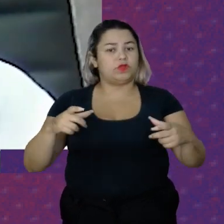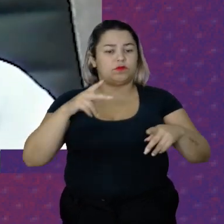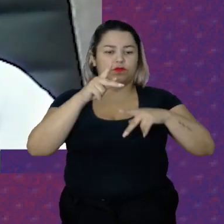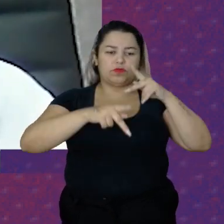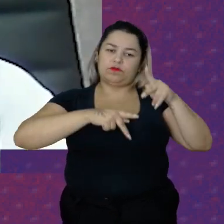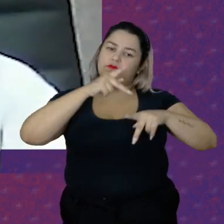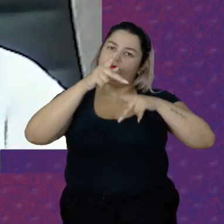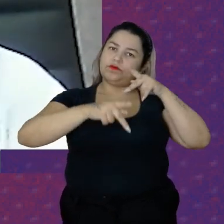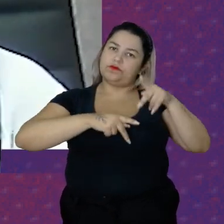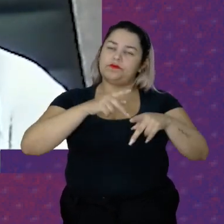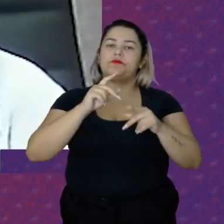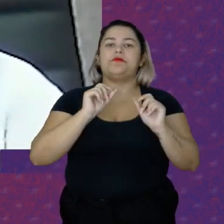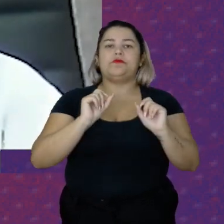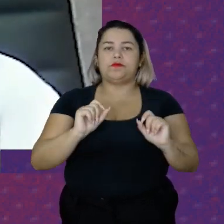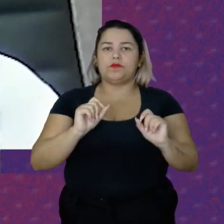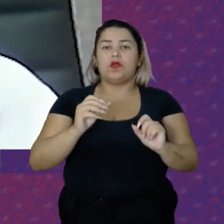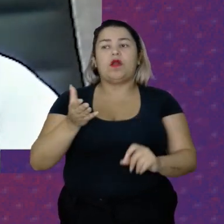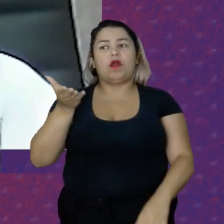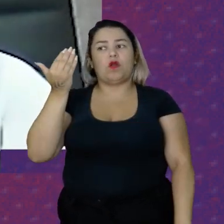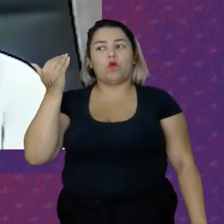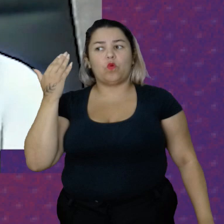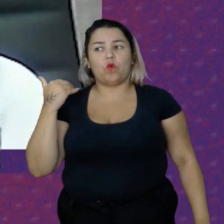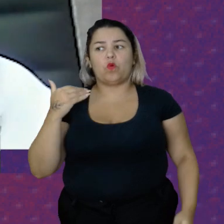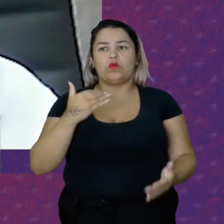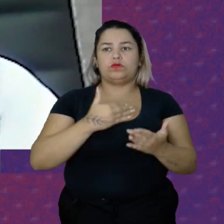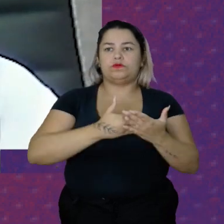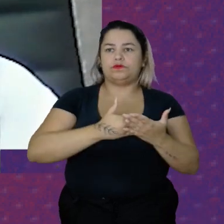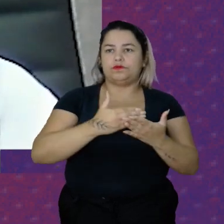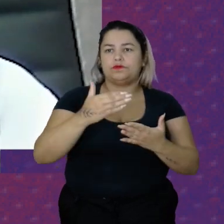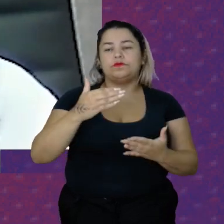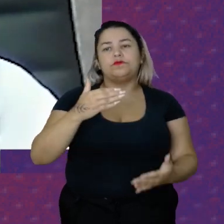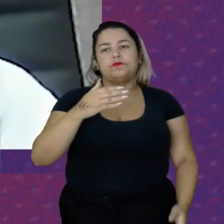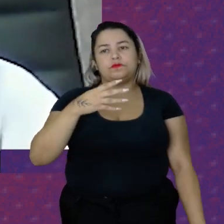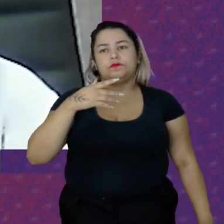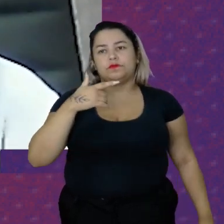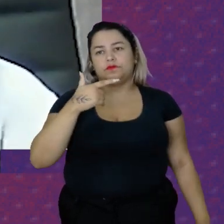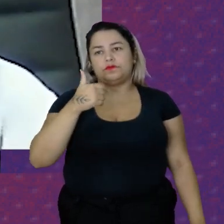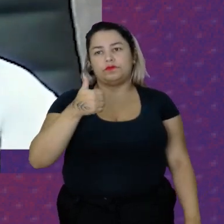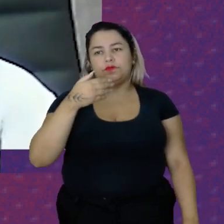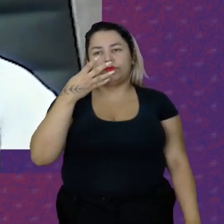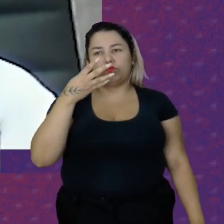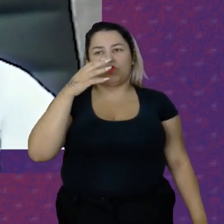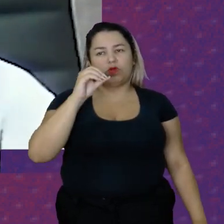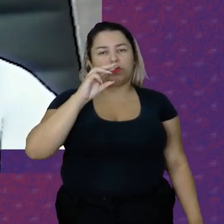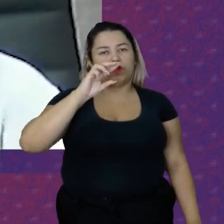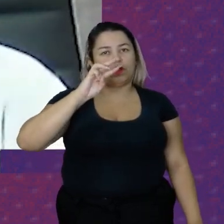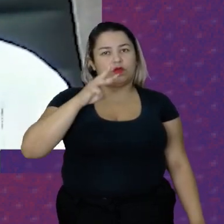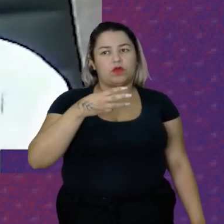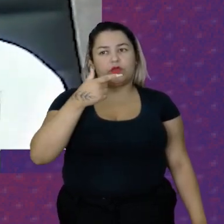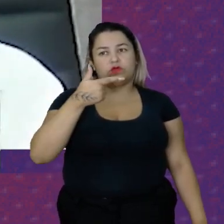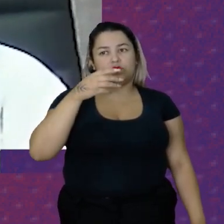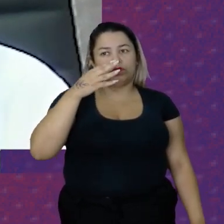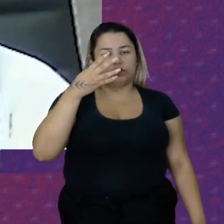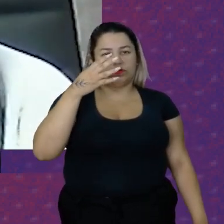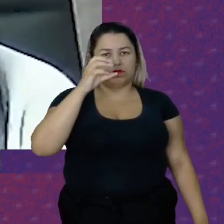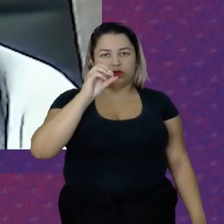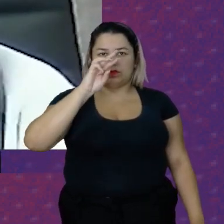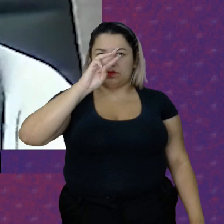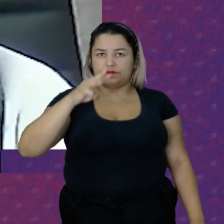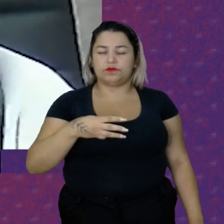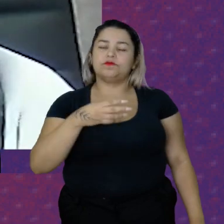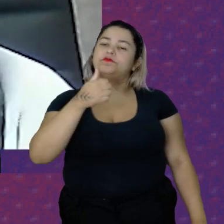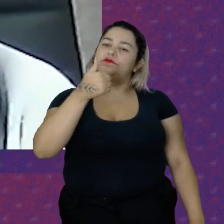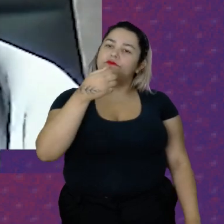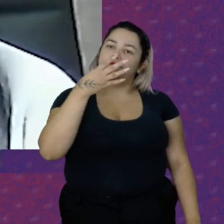população de Lauro de Freitas. Na época que eu comecei, nós tínhamos 140 mil habitantes. Hoje estamos com 240 mil. Quando tínhamos 140